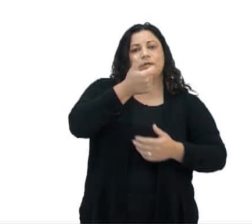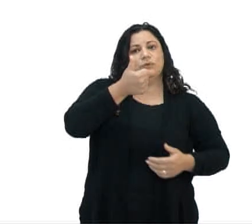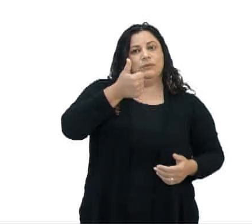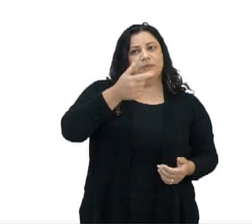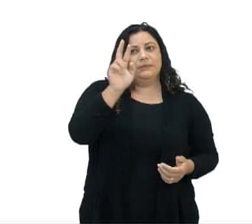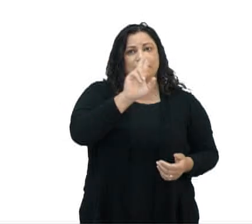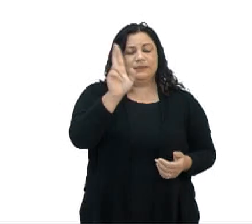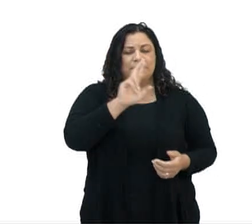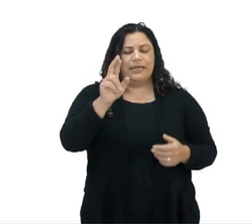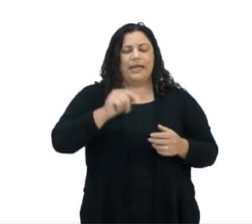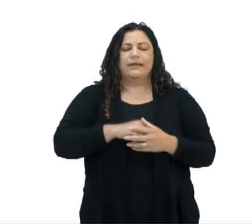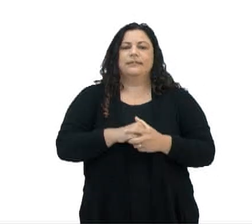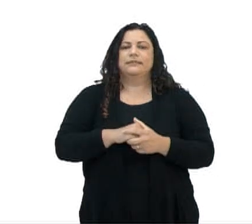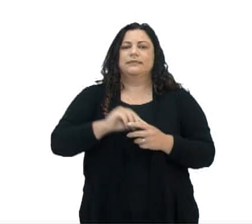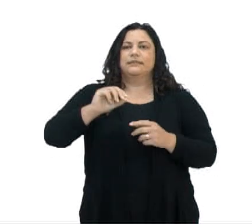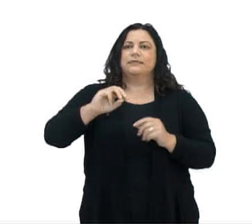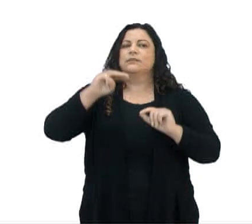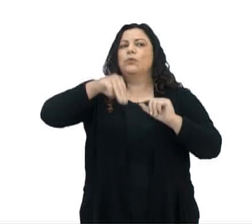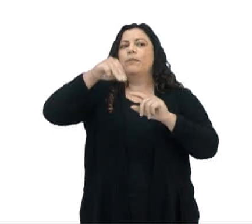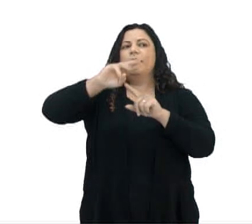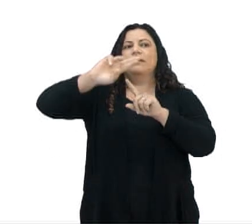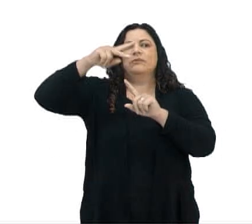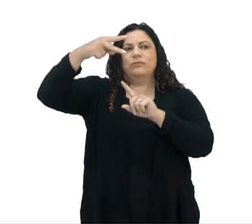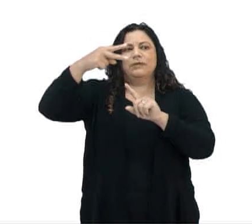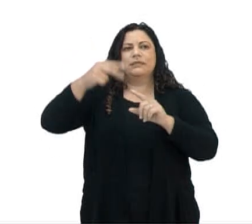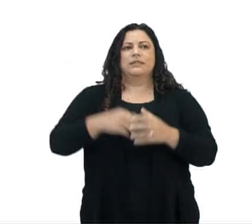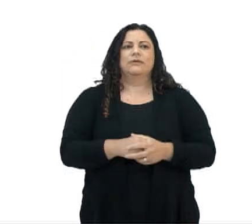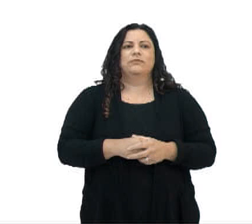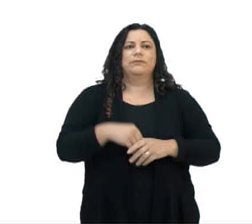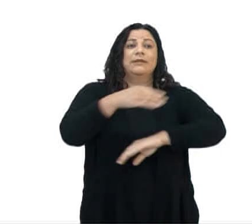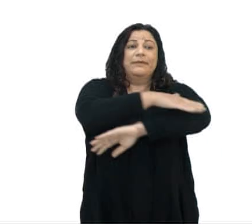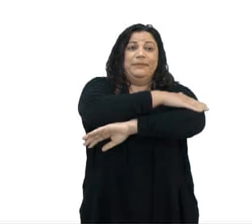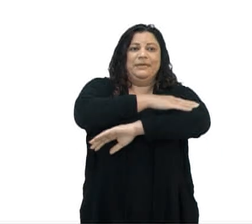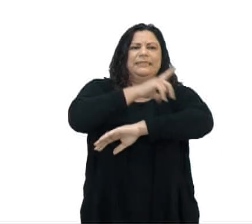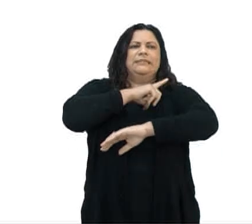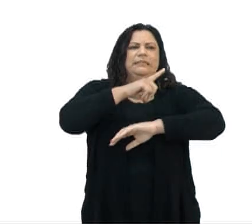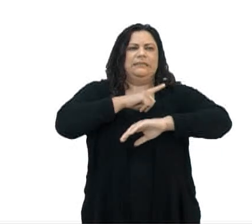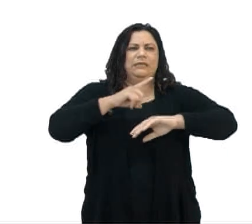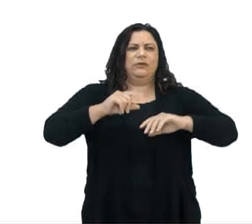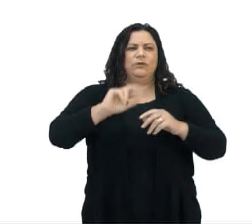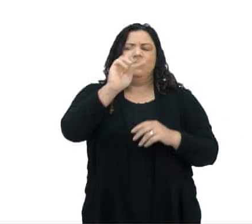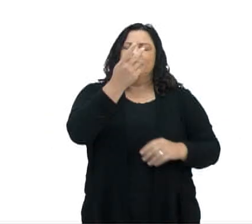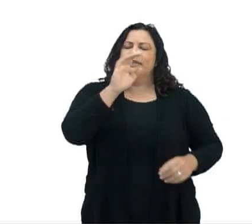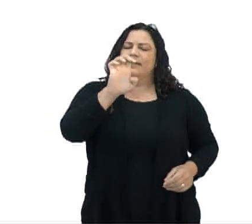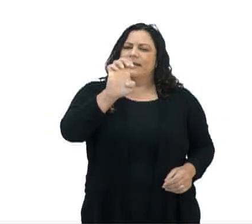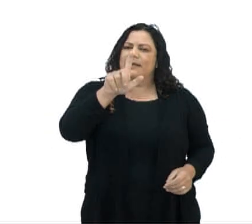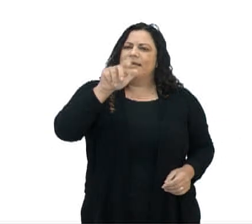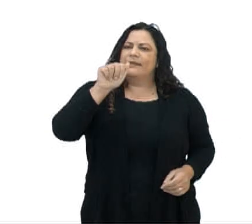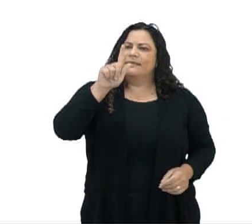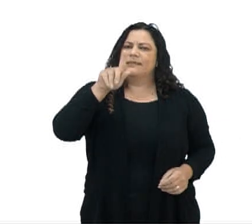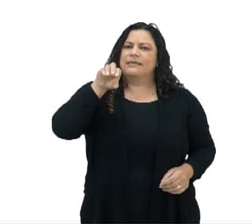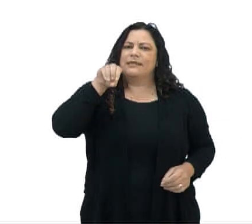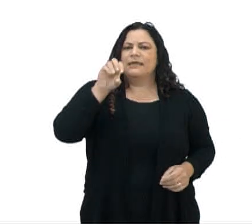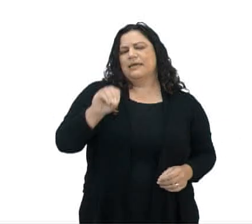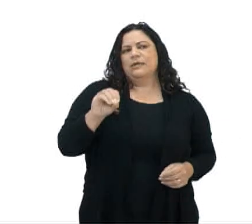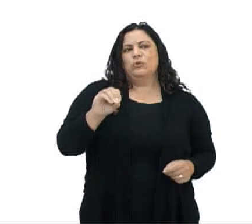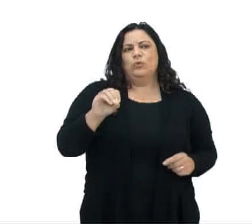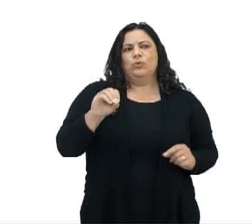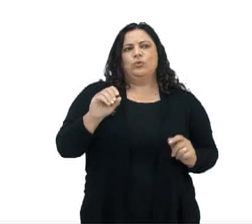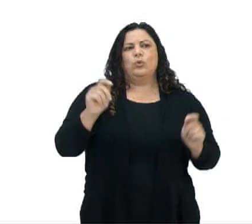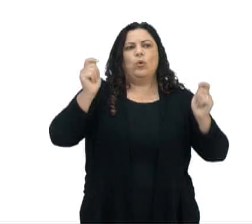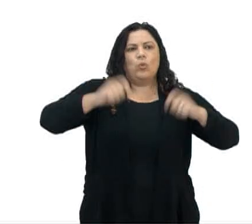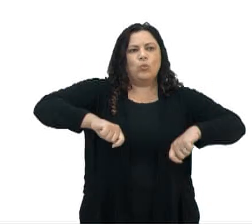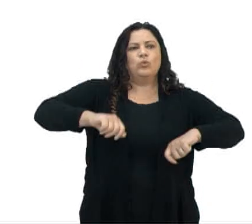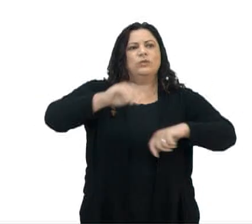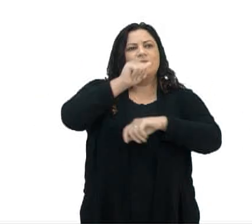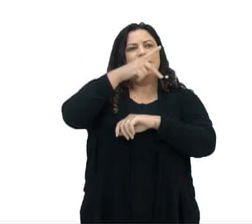tem um formato de um hexágono regular, cujo apótema mede 20 metros. Qual vai ser o custo dessa obra? Tá? Então, eu não vou